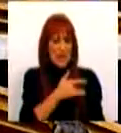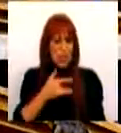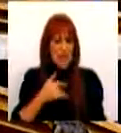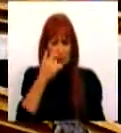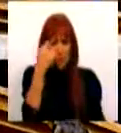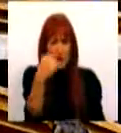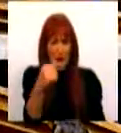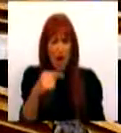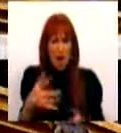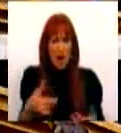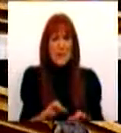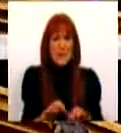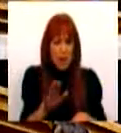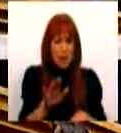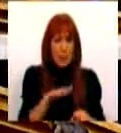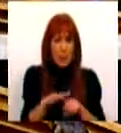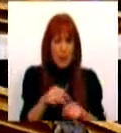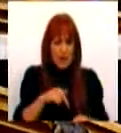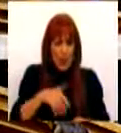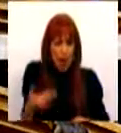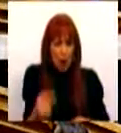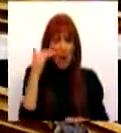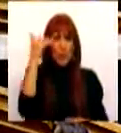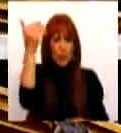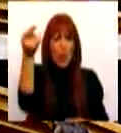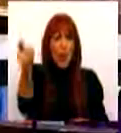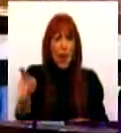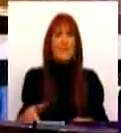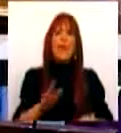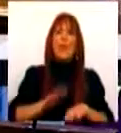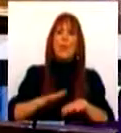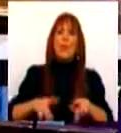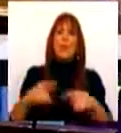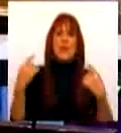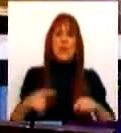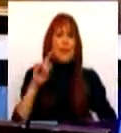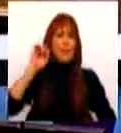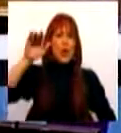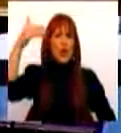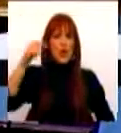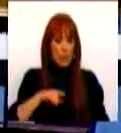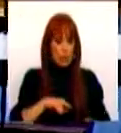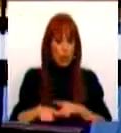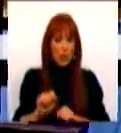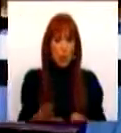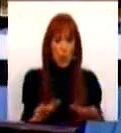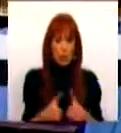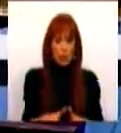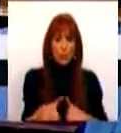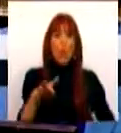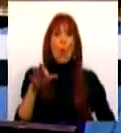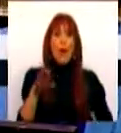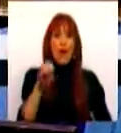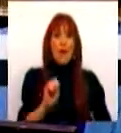da população, com efeitos no presente e no futuro. E por isso tem sido prioridade política do Grupo Parlamentar do